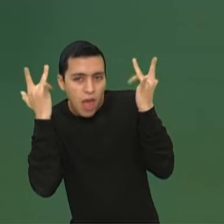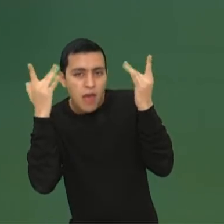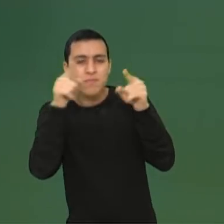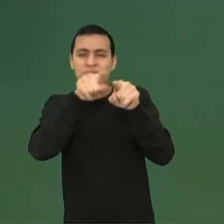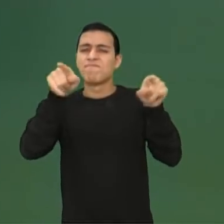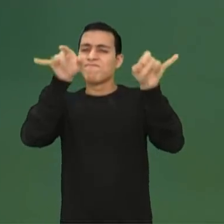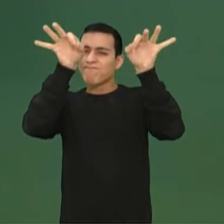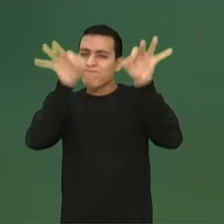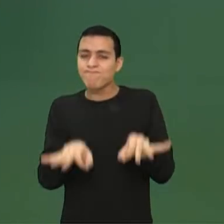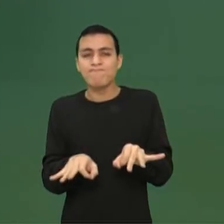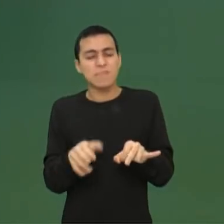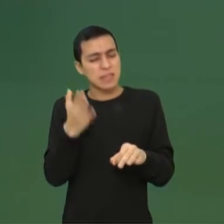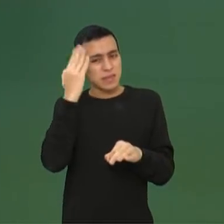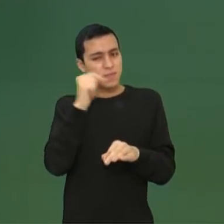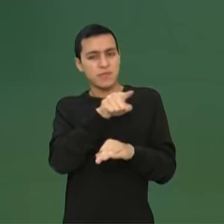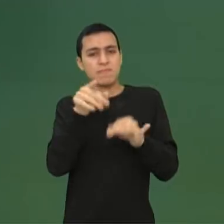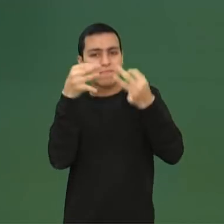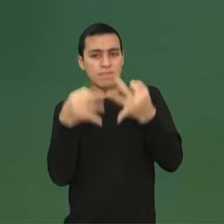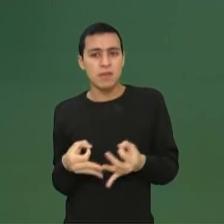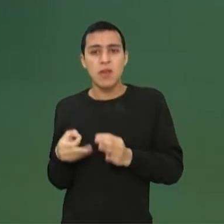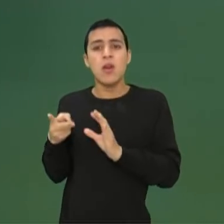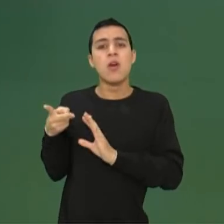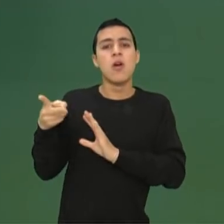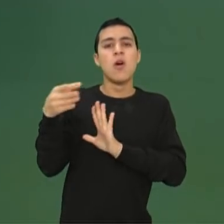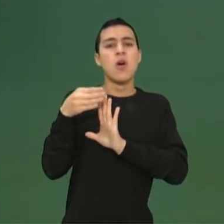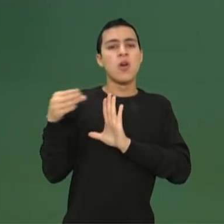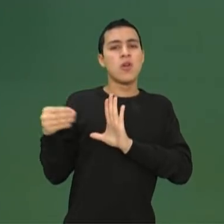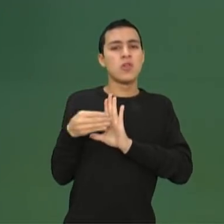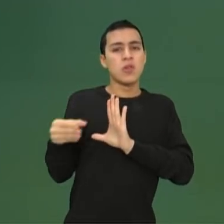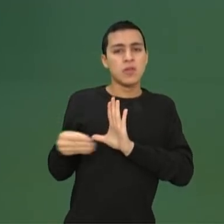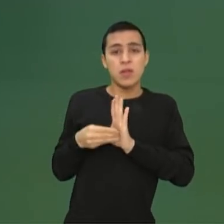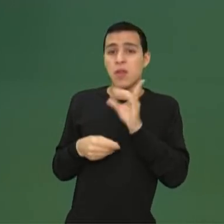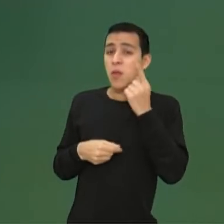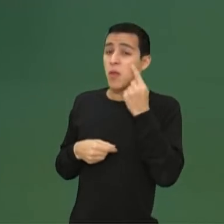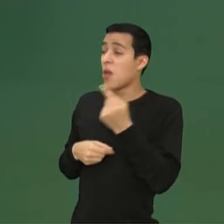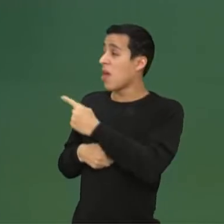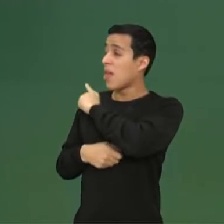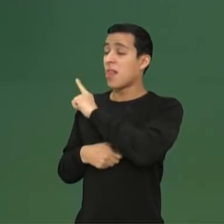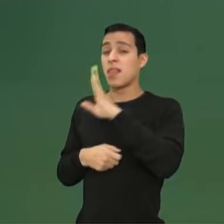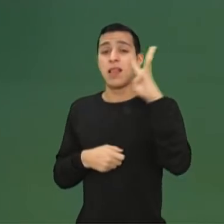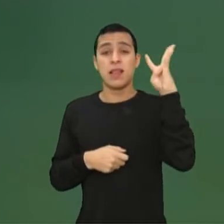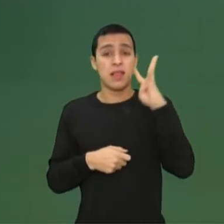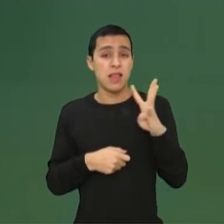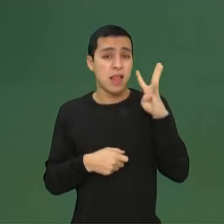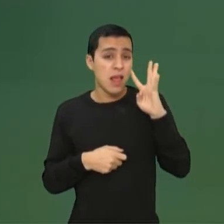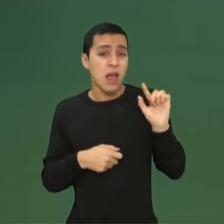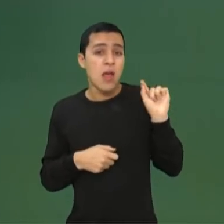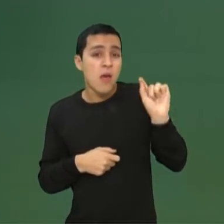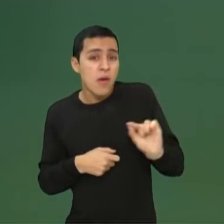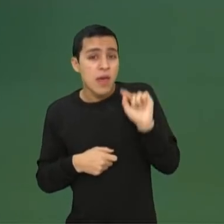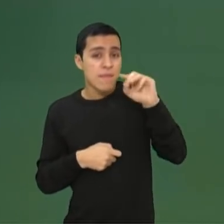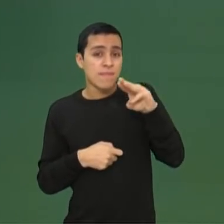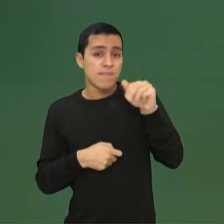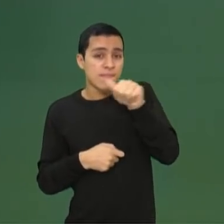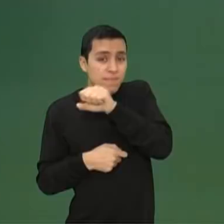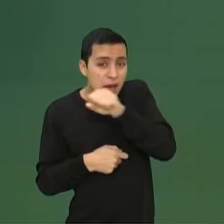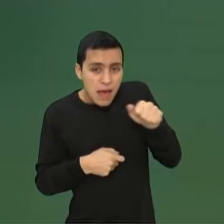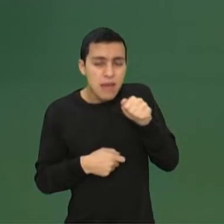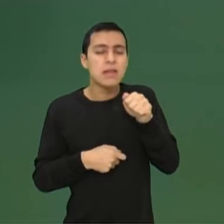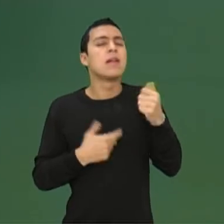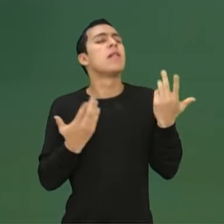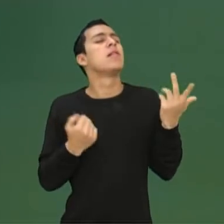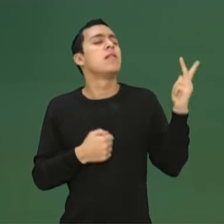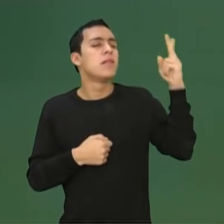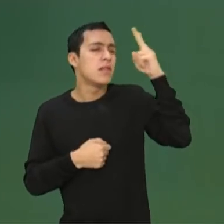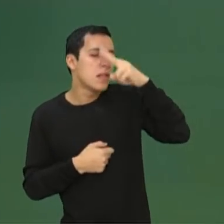acertar. Então vamos continuar nosso conteúdo? Olha que legal que agora eu trago para vocês. A ideia de massa. Lembra que eu falei